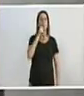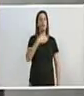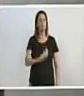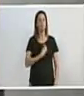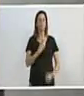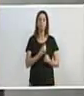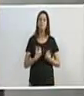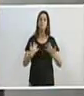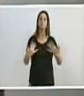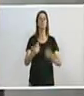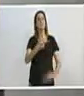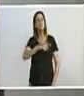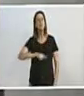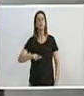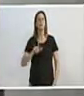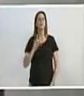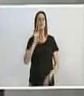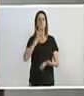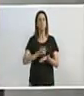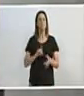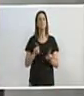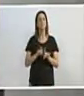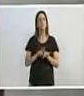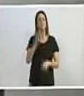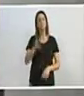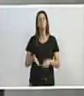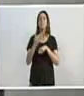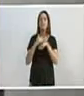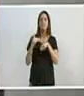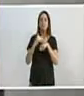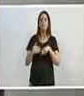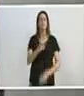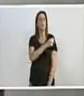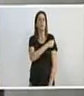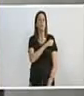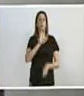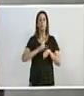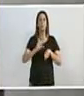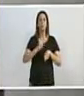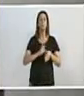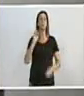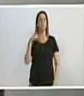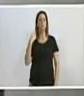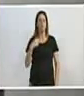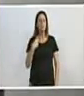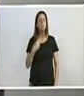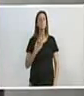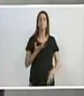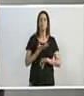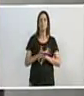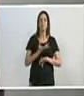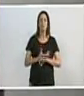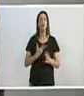em plenário, mais uma vez com destaque para minhas queridas alunas do curso de Direito do Consumidor da FURB, que ainda se acham